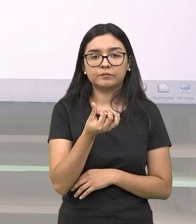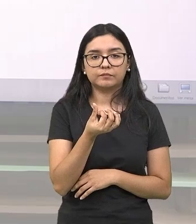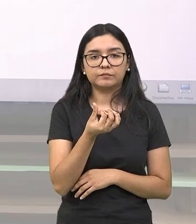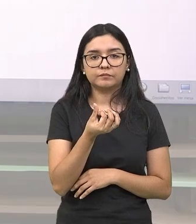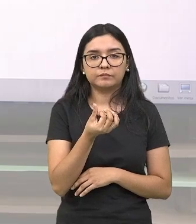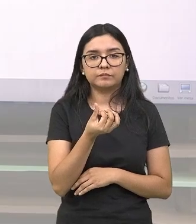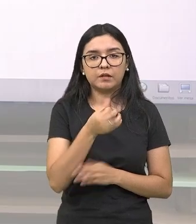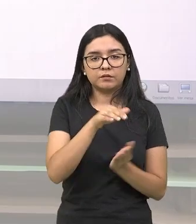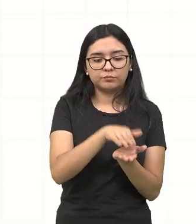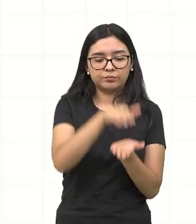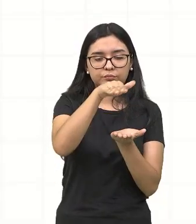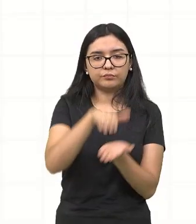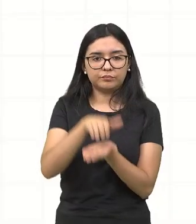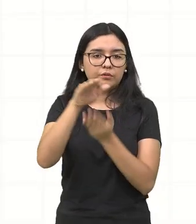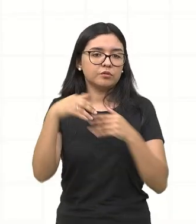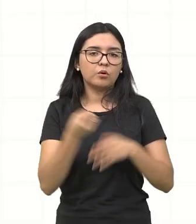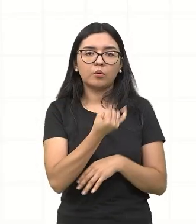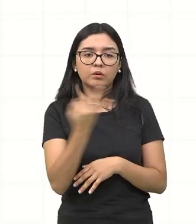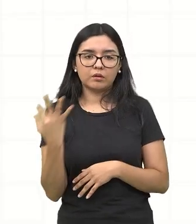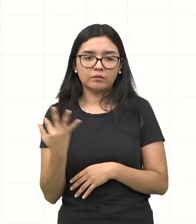É só a gente contar.